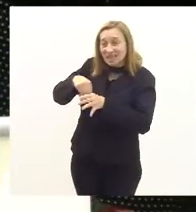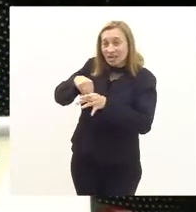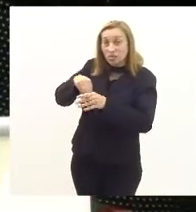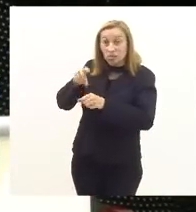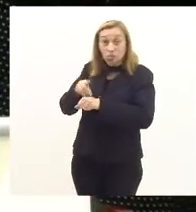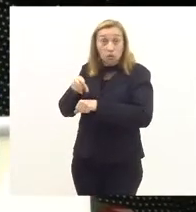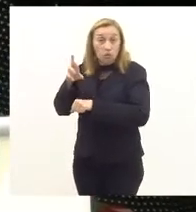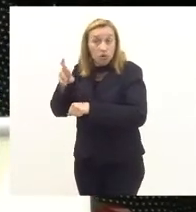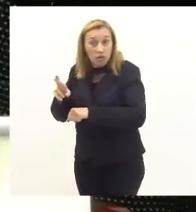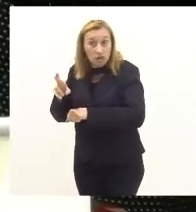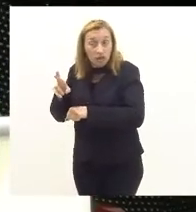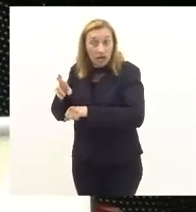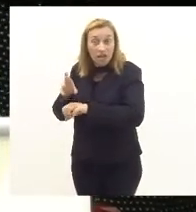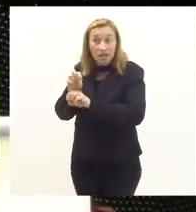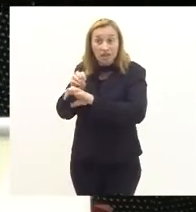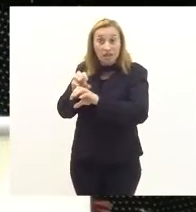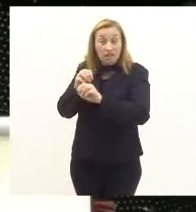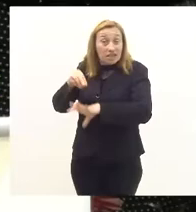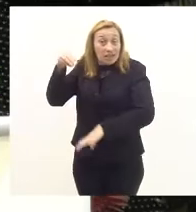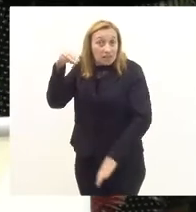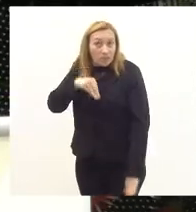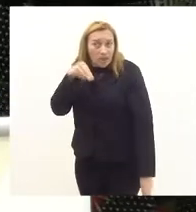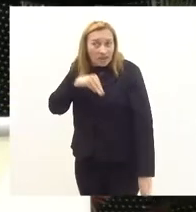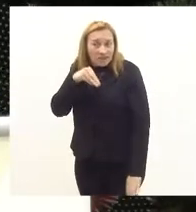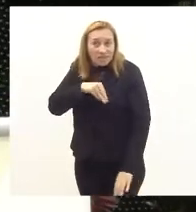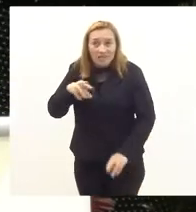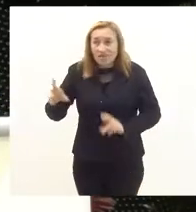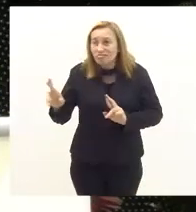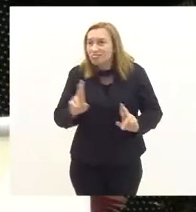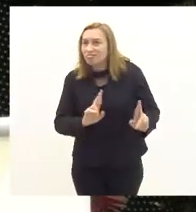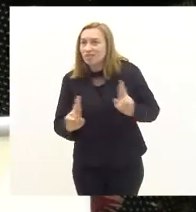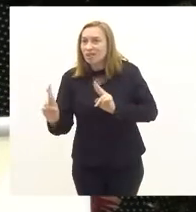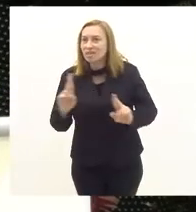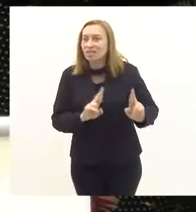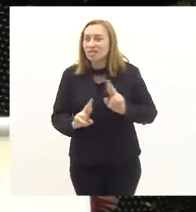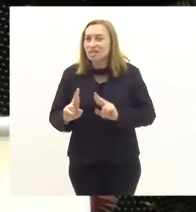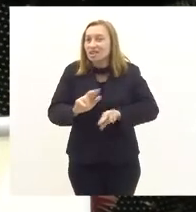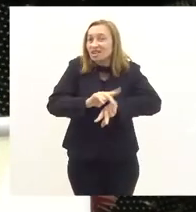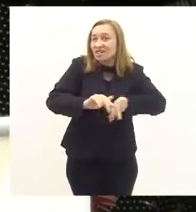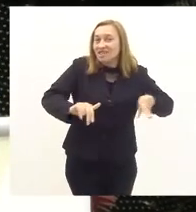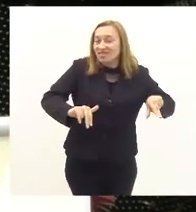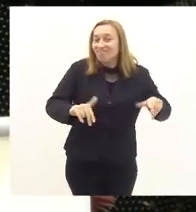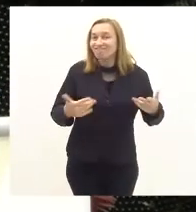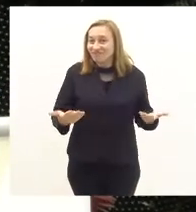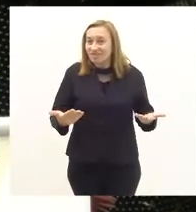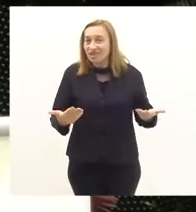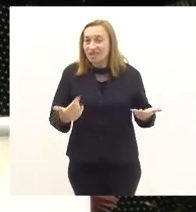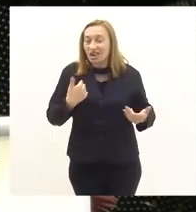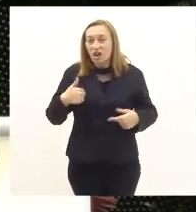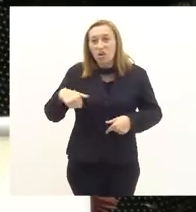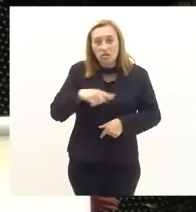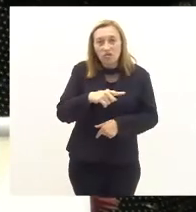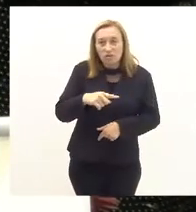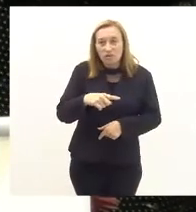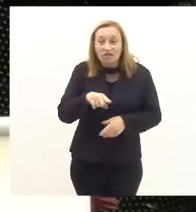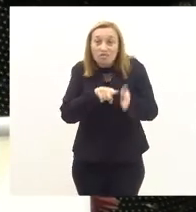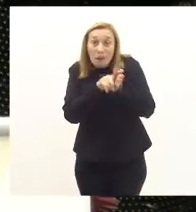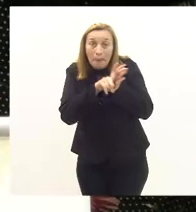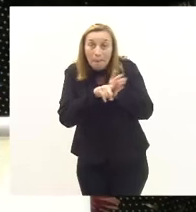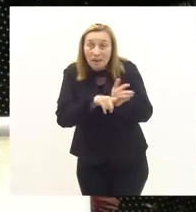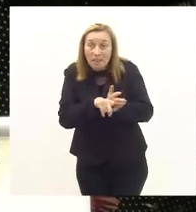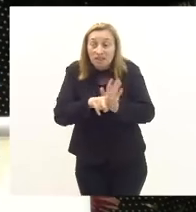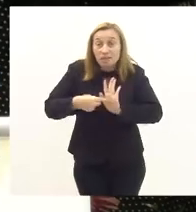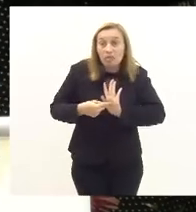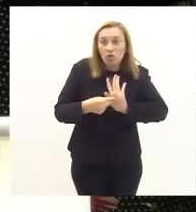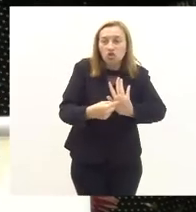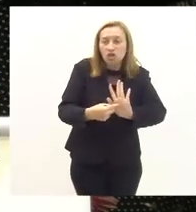doutorado em ensino de matemática que faz associação, né, de gênero e sexualidade. Eu vim para fazer uma pesquisa e